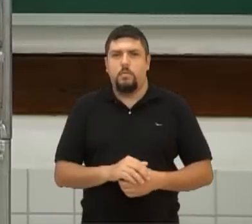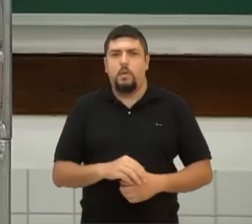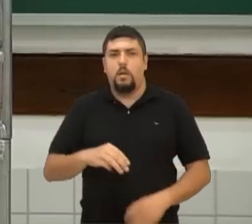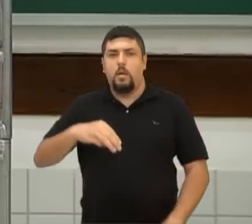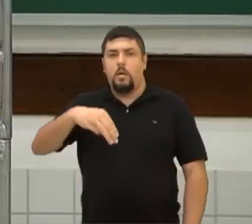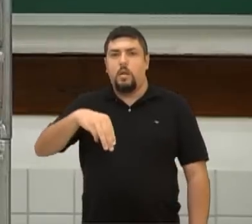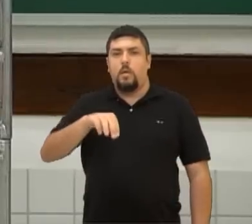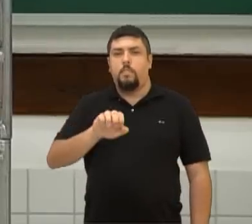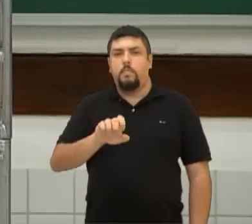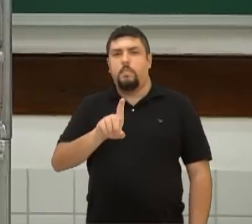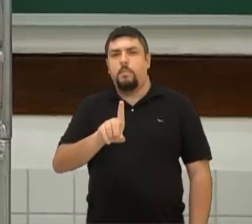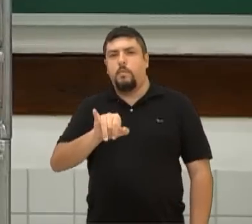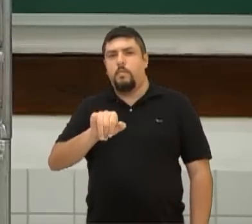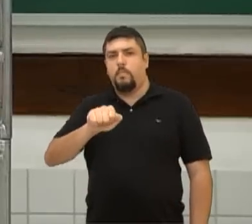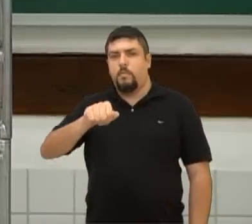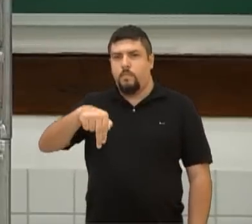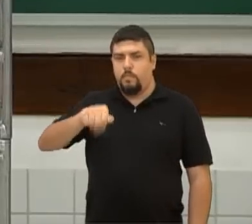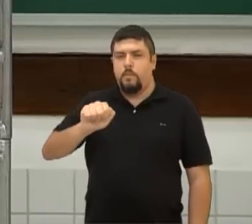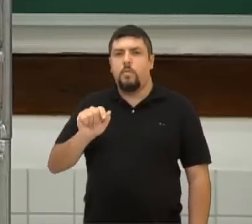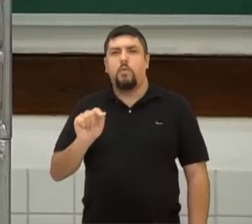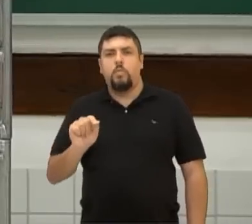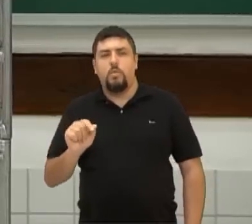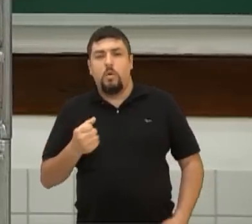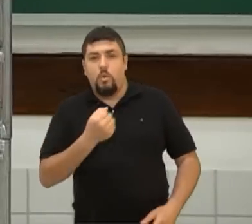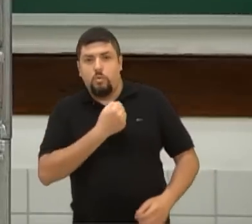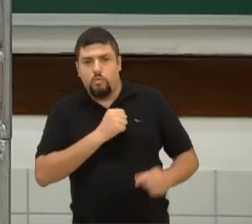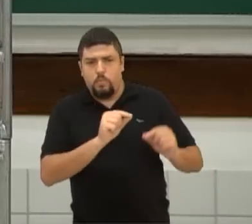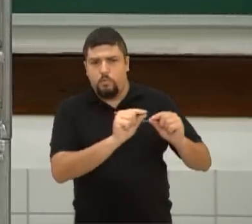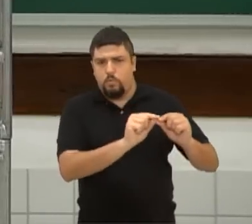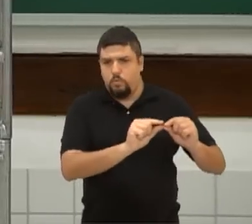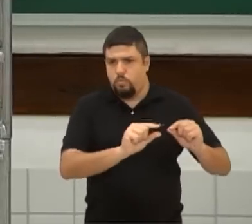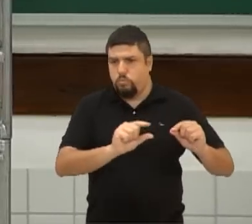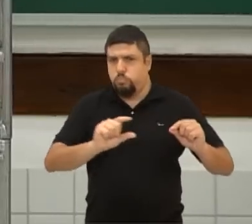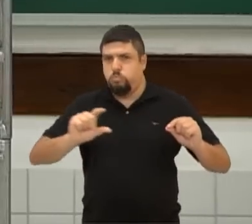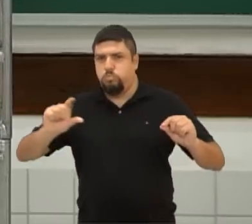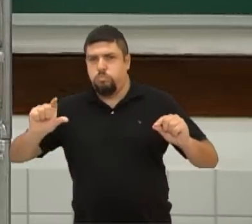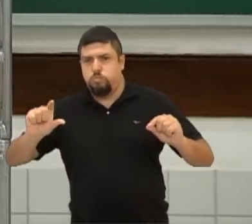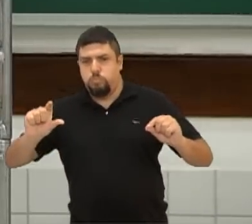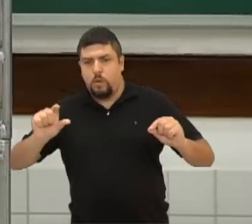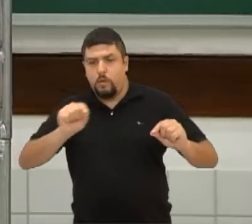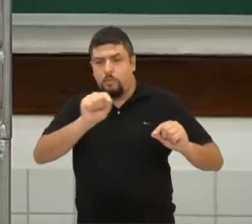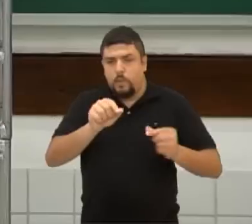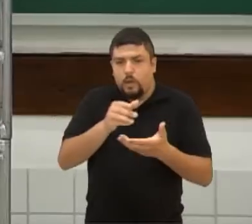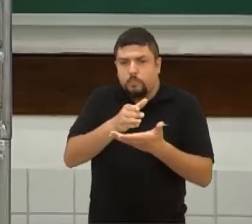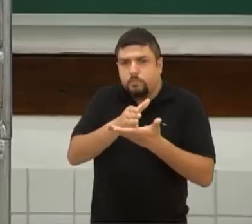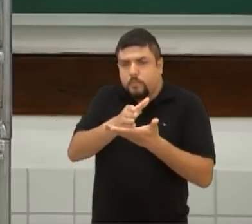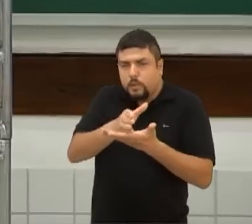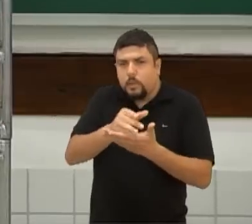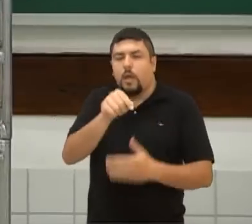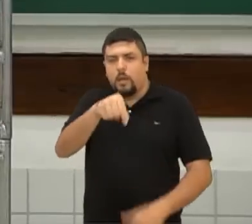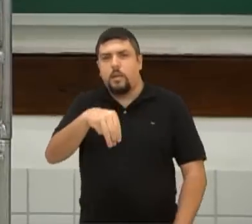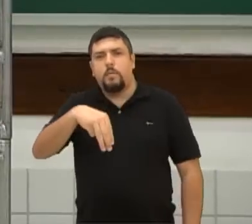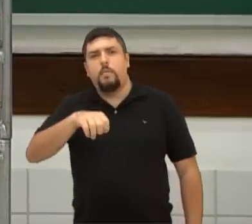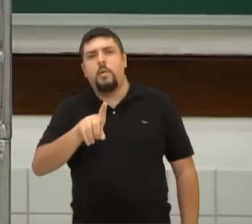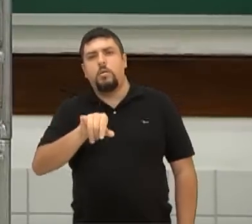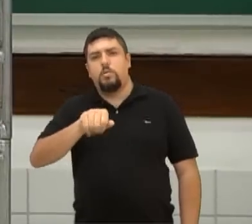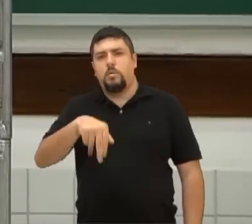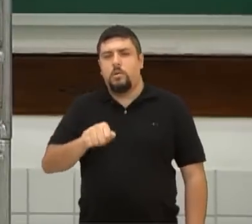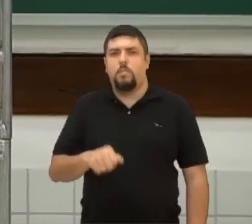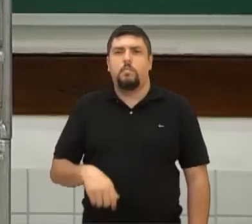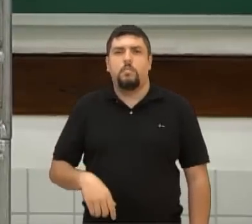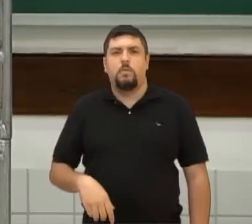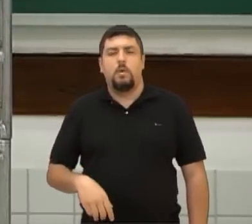número localizado, né? Quando a gente coloca os números em uma ordem, é um número central. E a moda é o número que